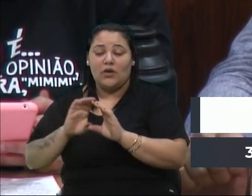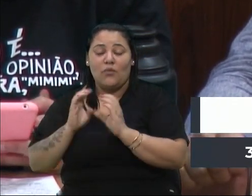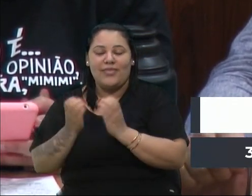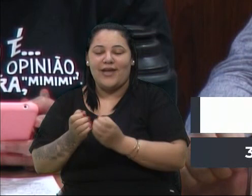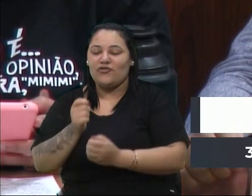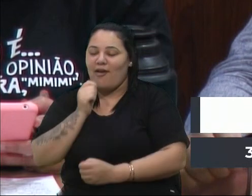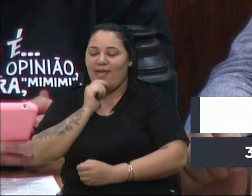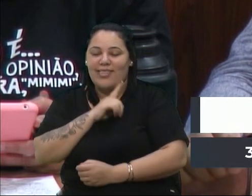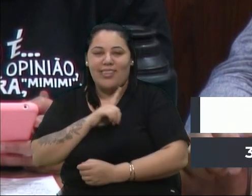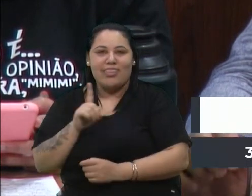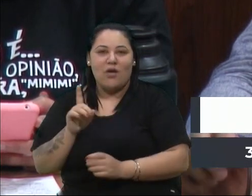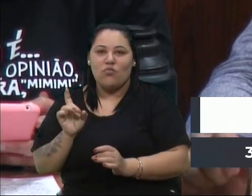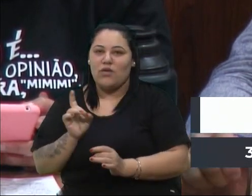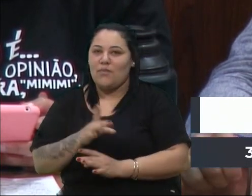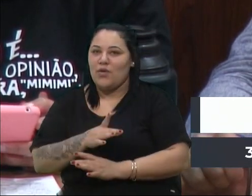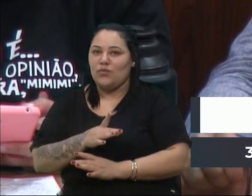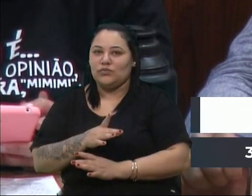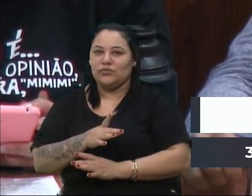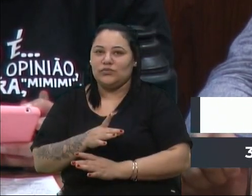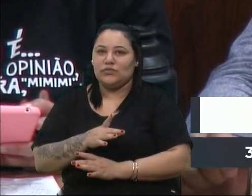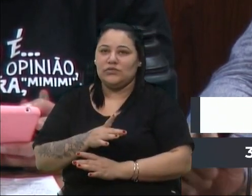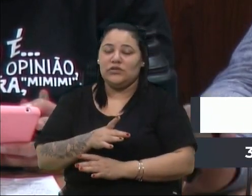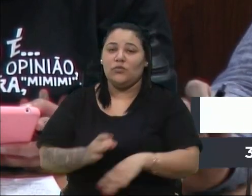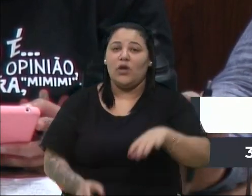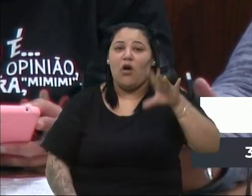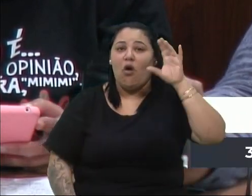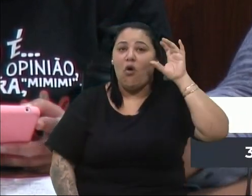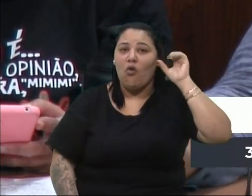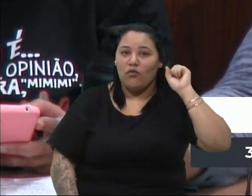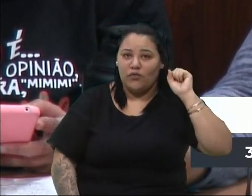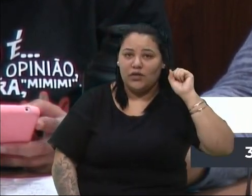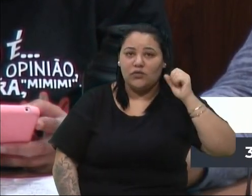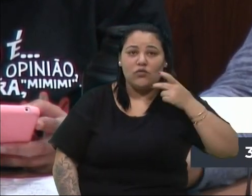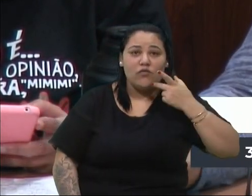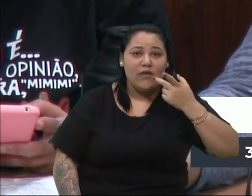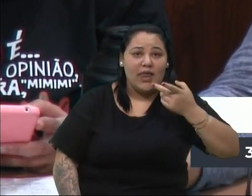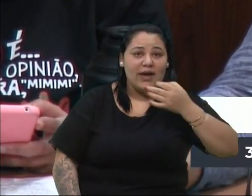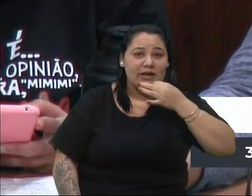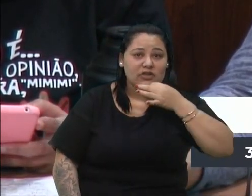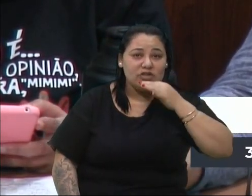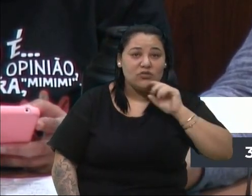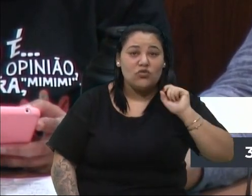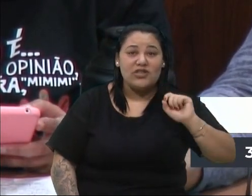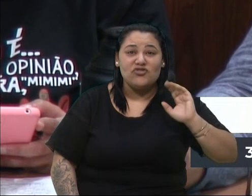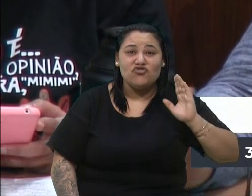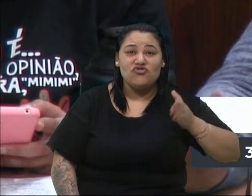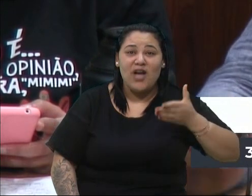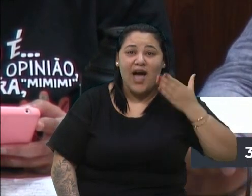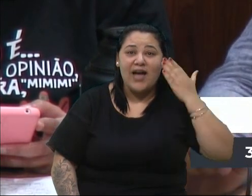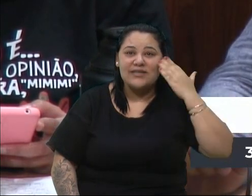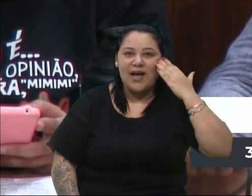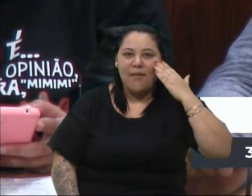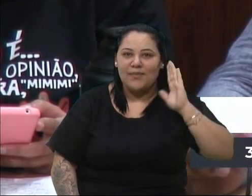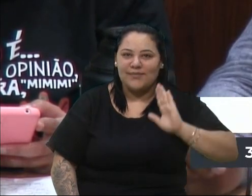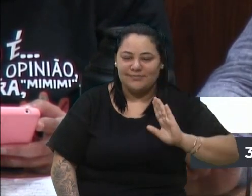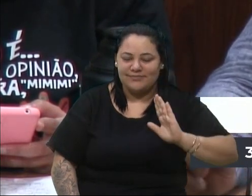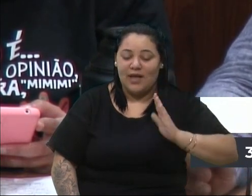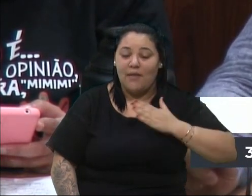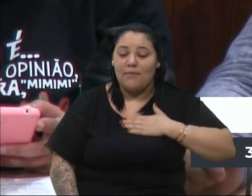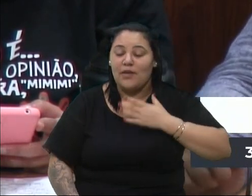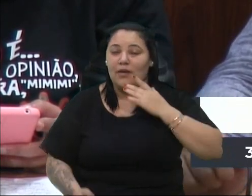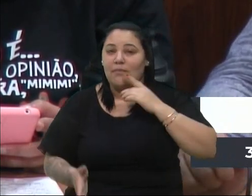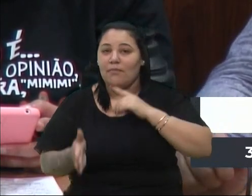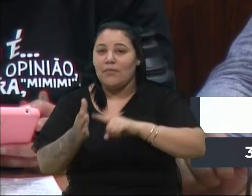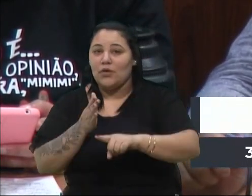Então, é uma escuta de algo que se conhece. A minha pergunta ao senhor, vereador Xuxa, já que o senhor é um entusiasta